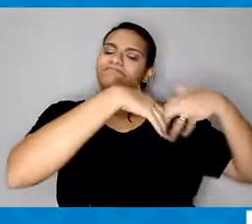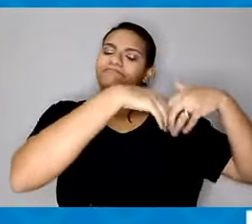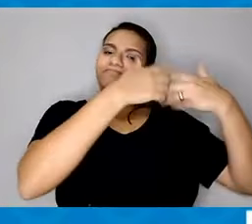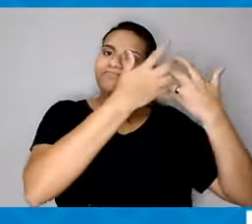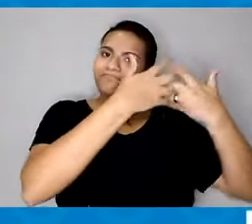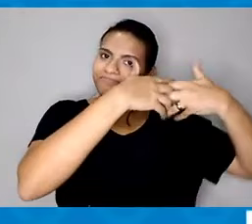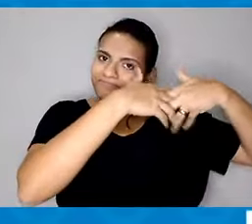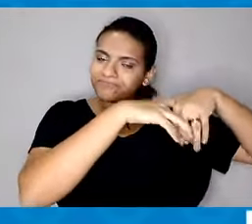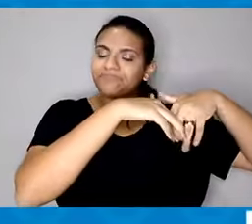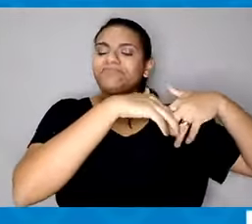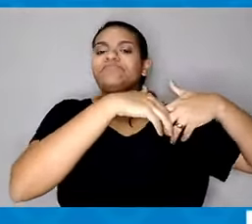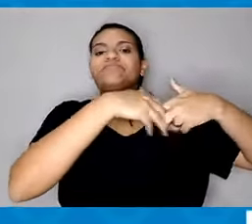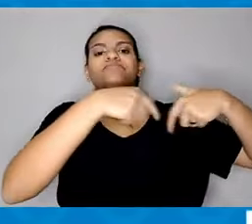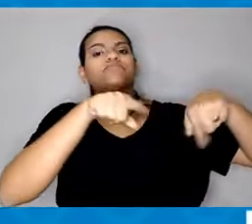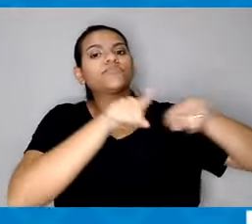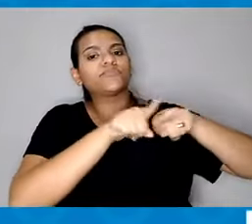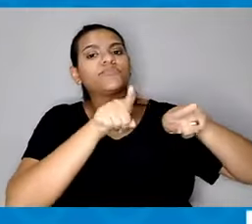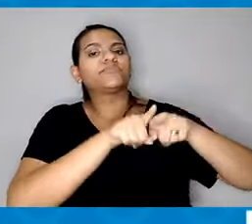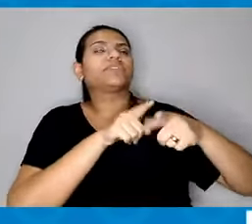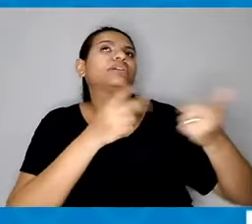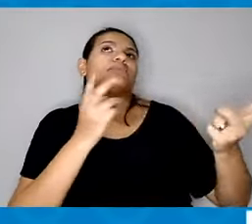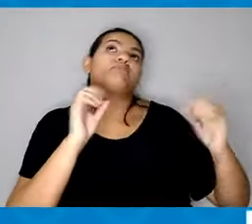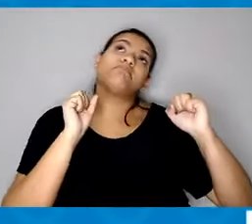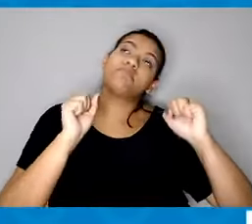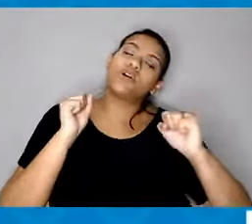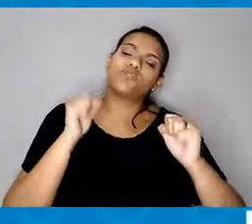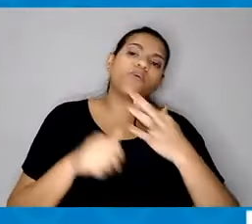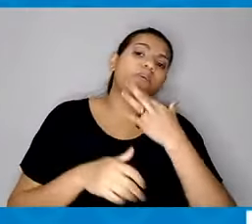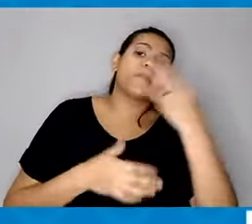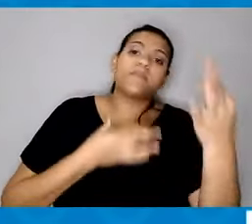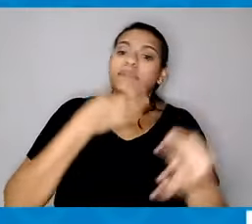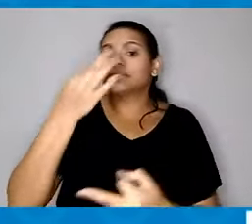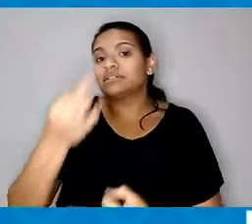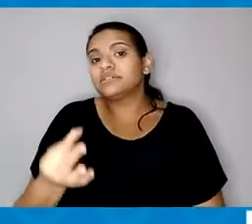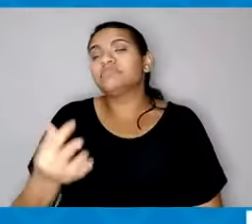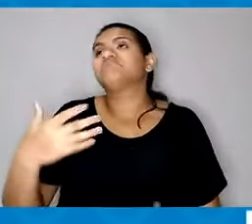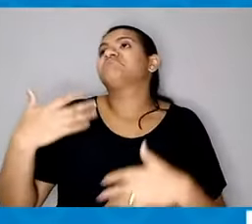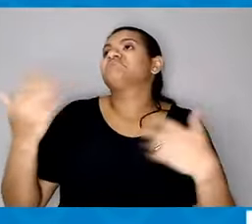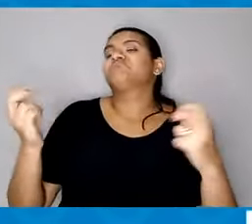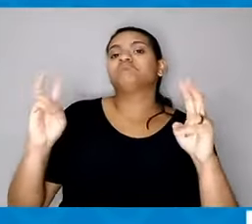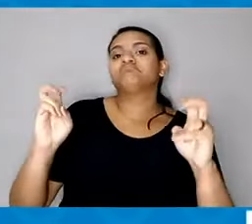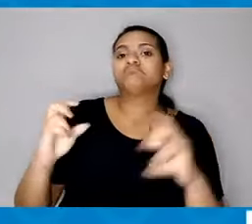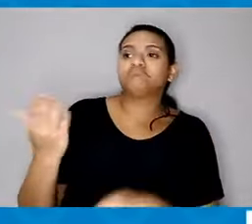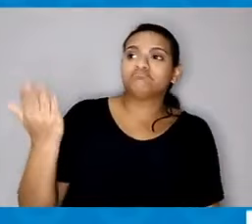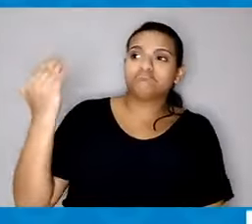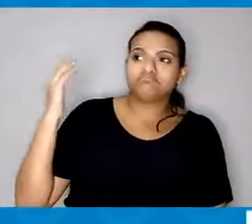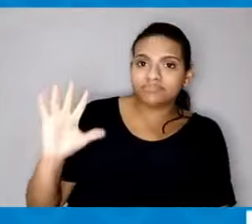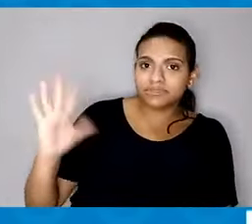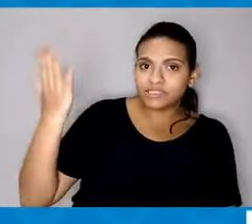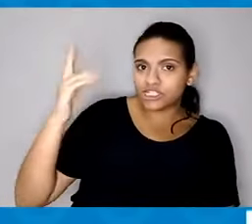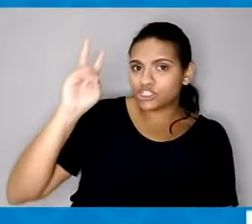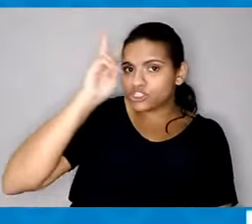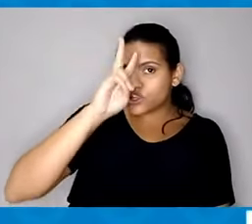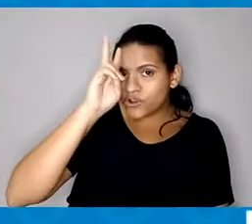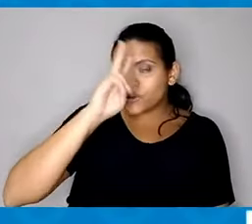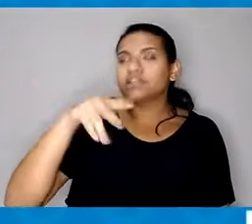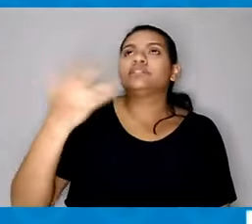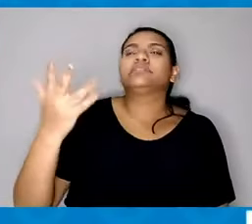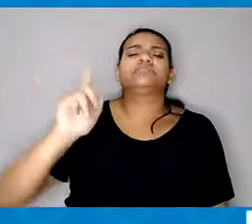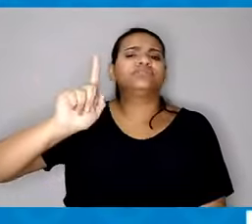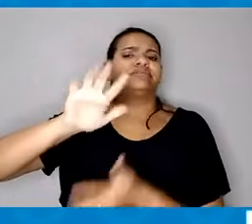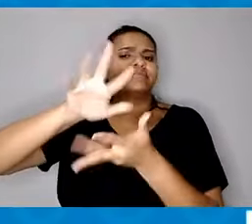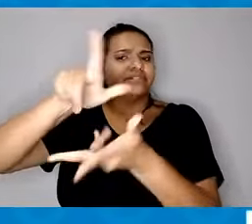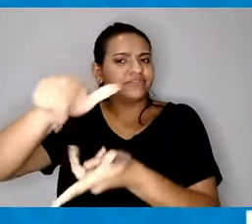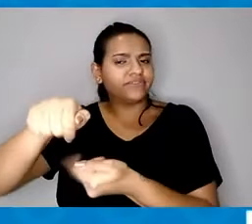aspecto da história, por exemplo, né? Pode ser da geografia, da ciência e assim por diante. Porque o nosso papel vai ser